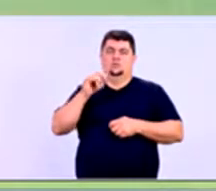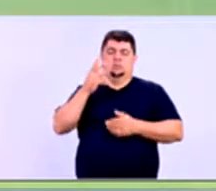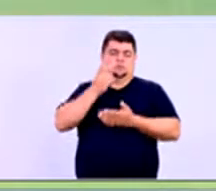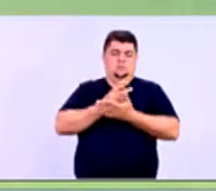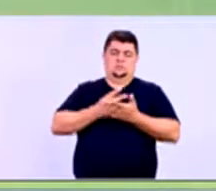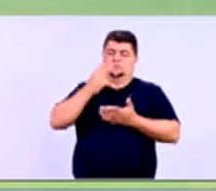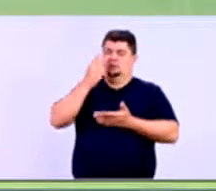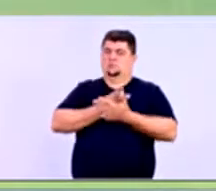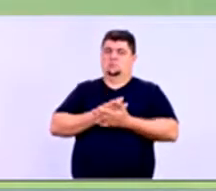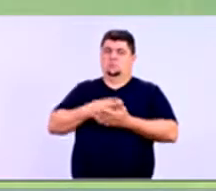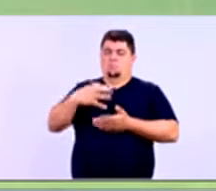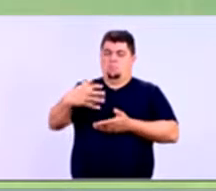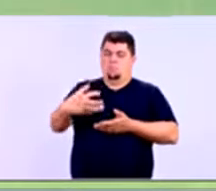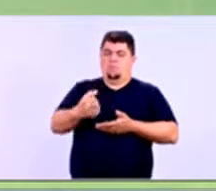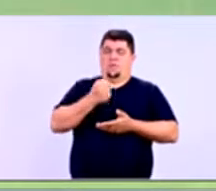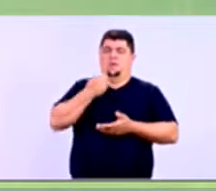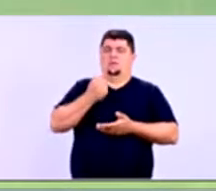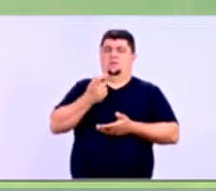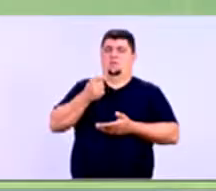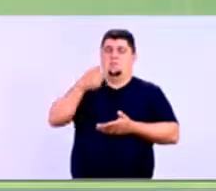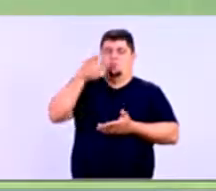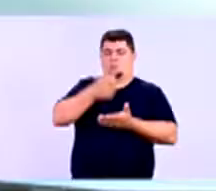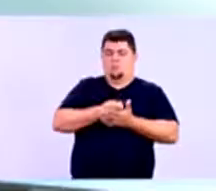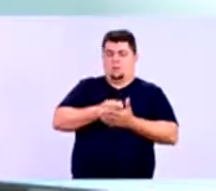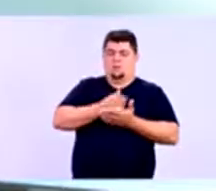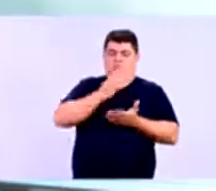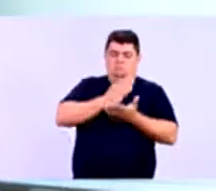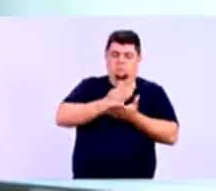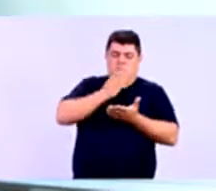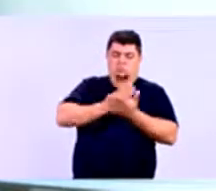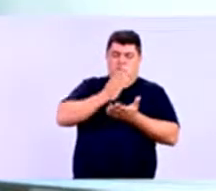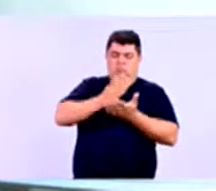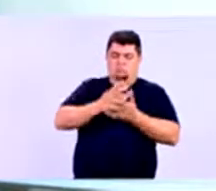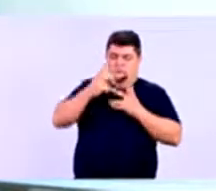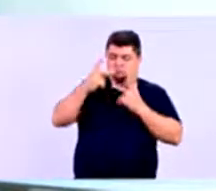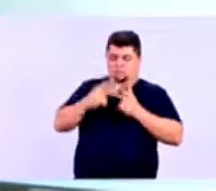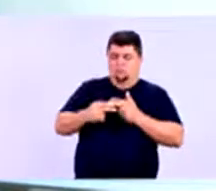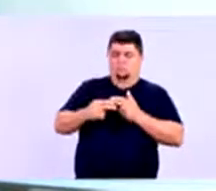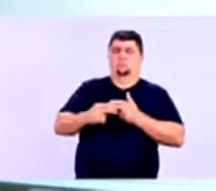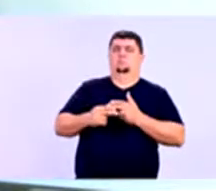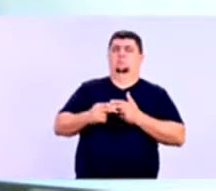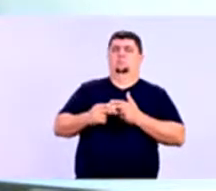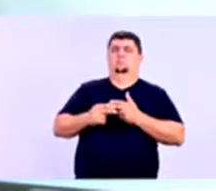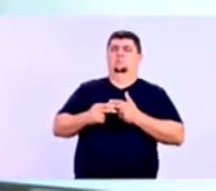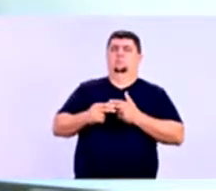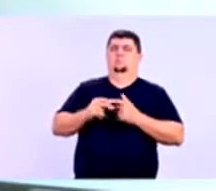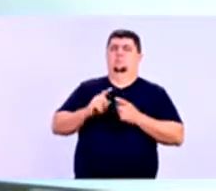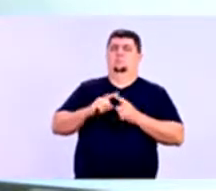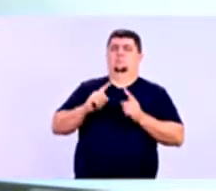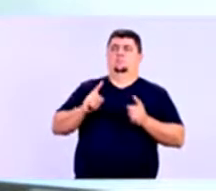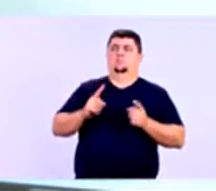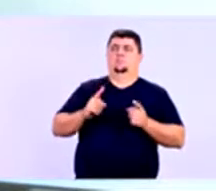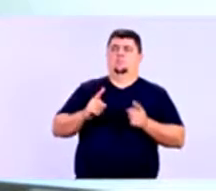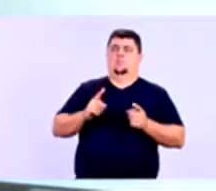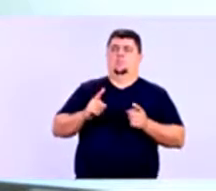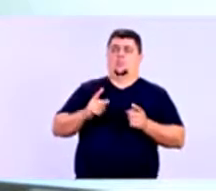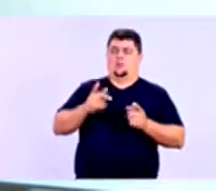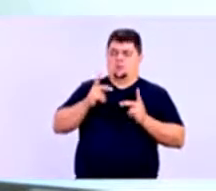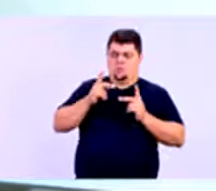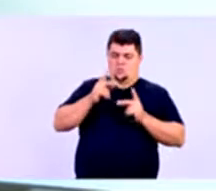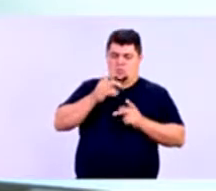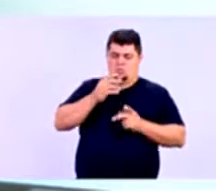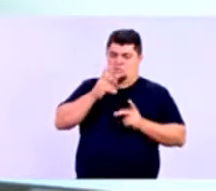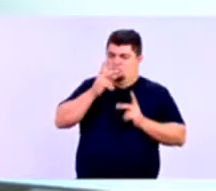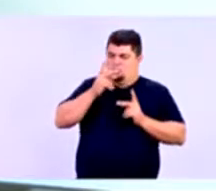ou seja, eu pago a mesma parcela da dívida por mês. Só que se eu estou pagando o mesmo valor